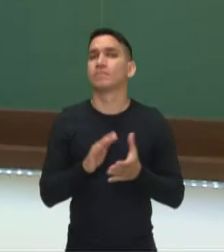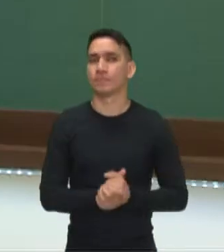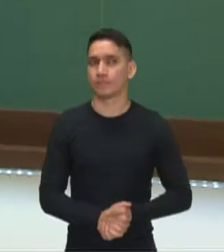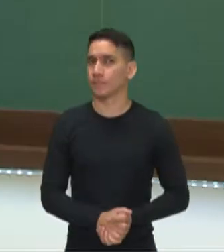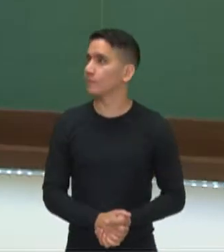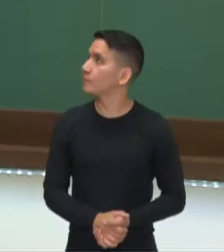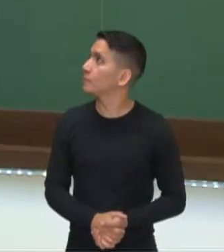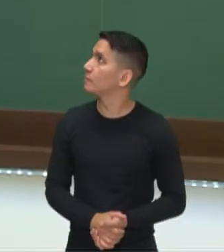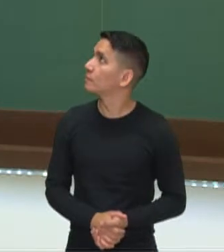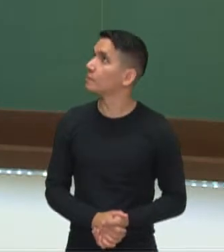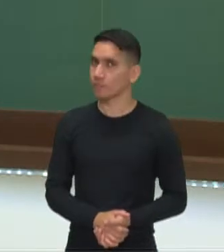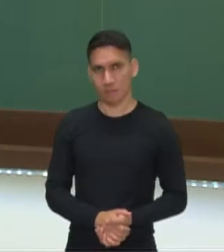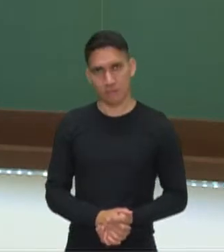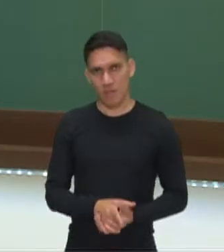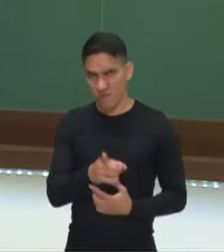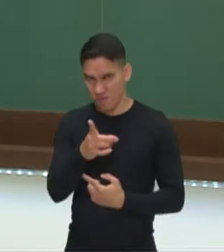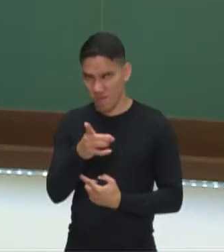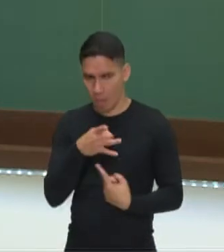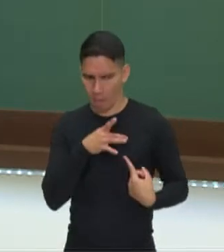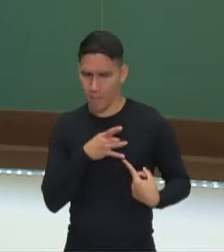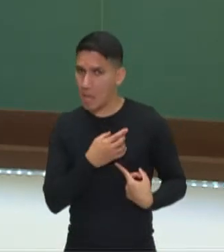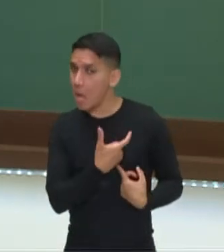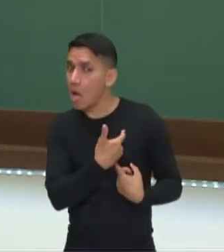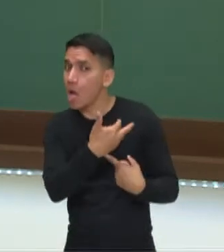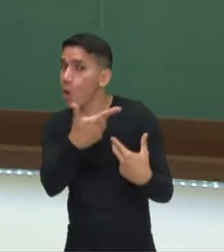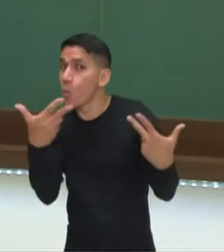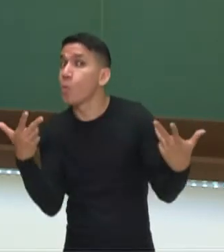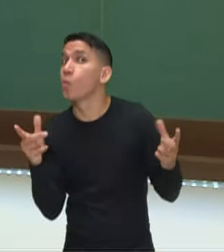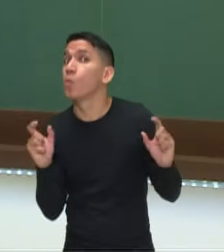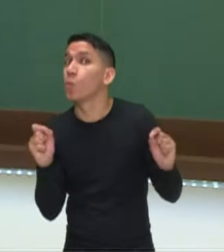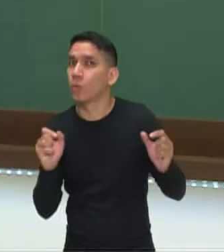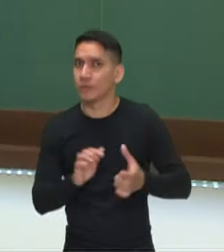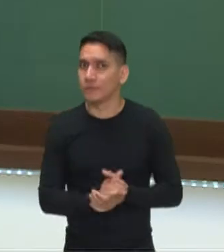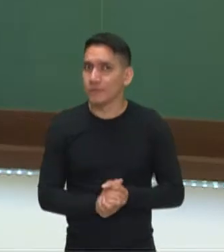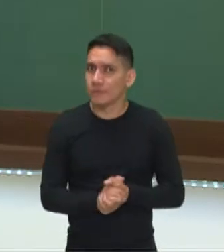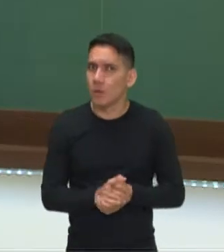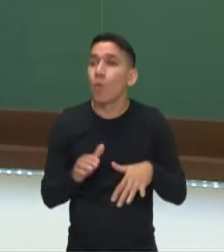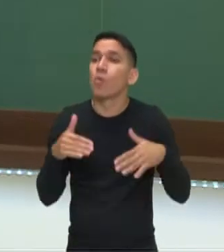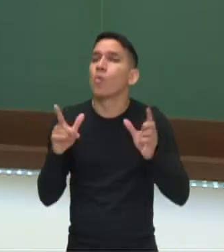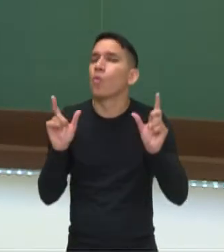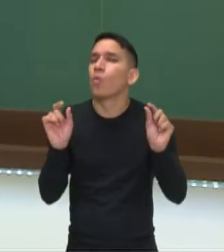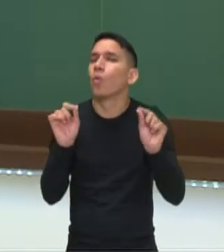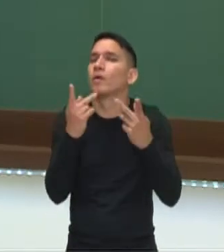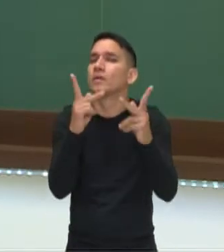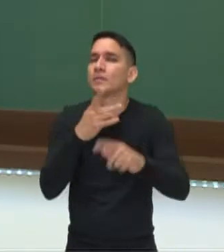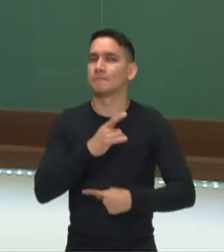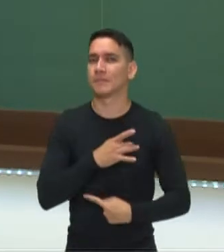feel something? Você tem medo de alguma coisa? Do que você tem medo?